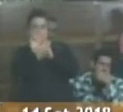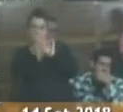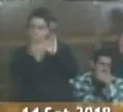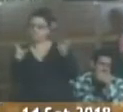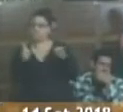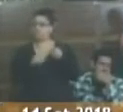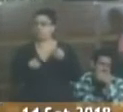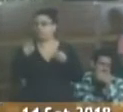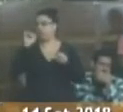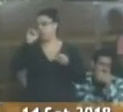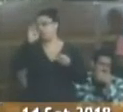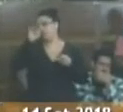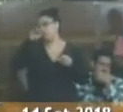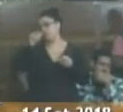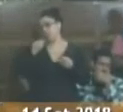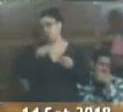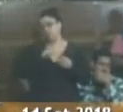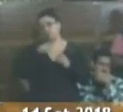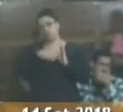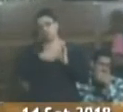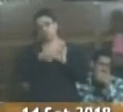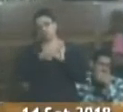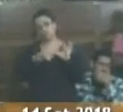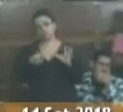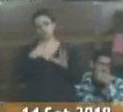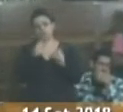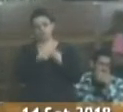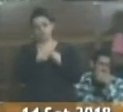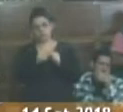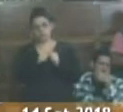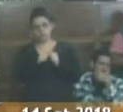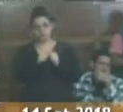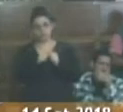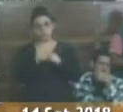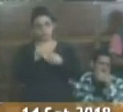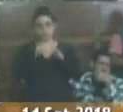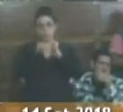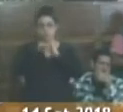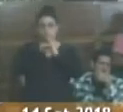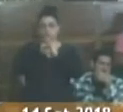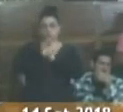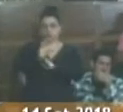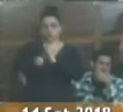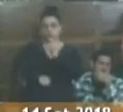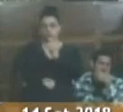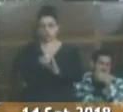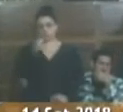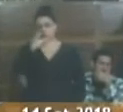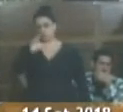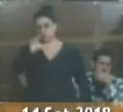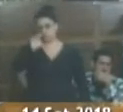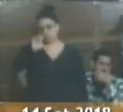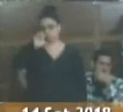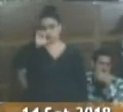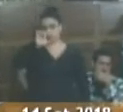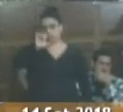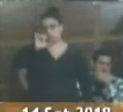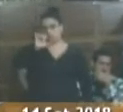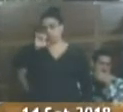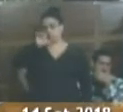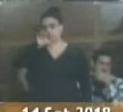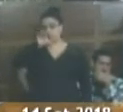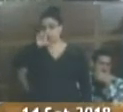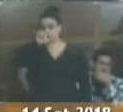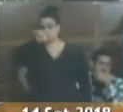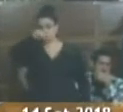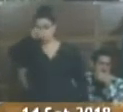aprovação do IBAMA. Nós fazemos parte do Conselho Consultivo do ICMBio, nós não fazemos nada